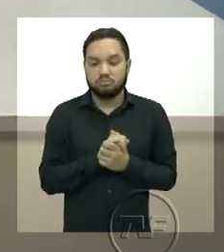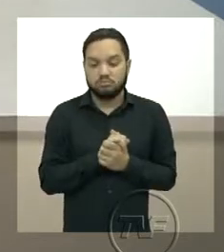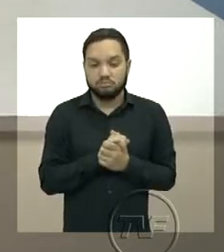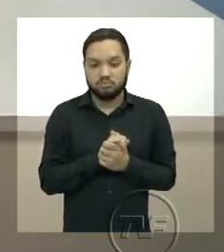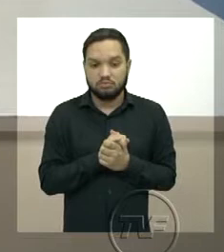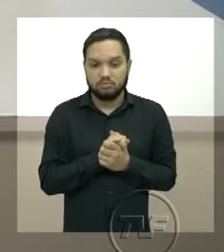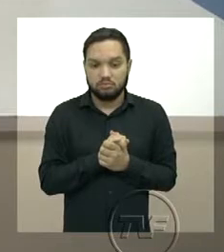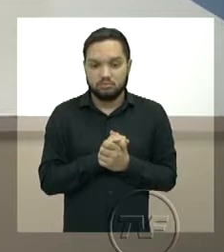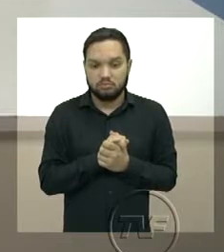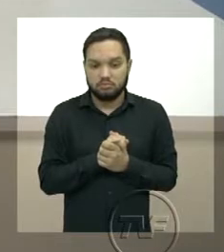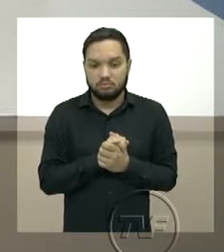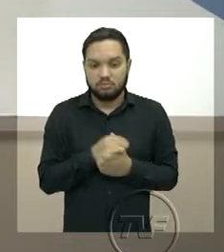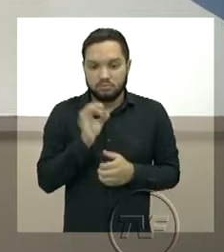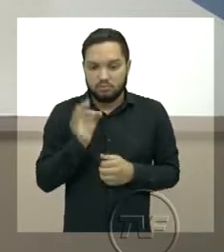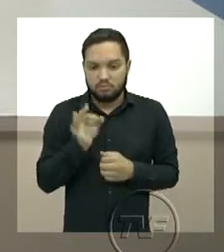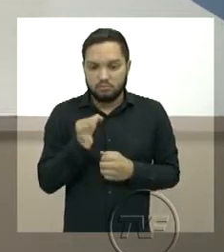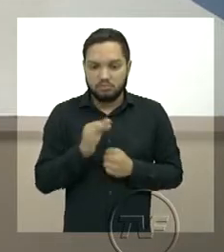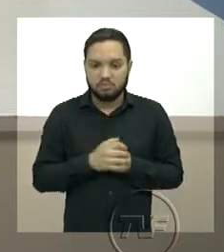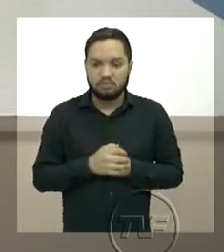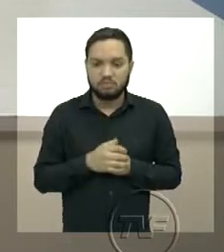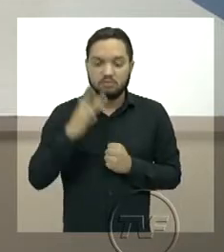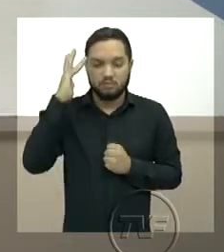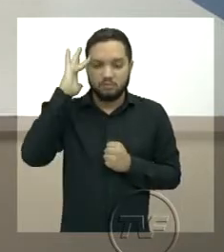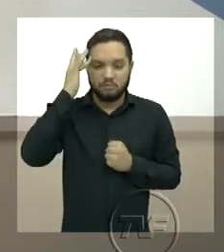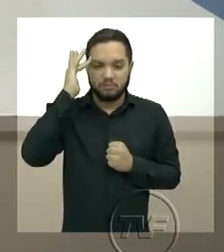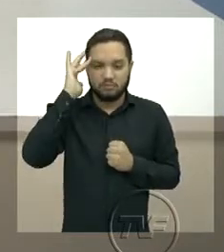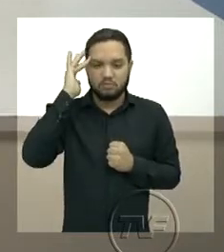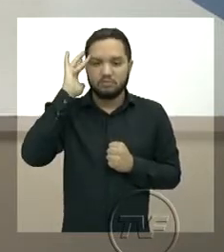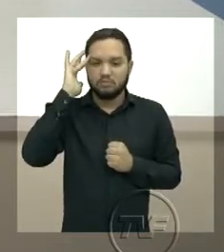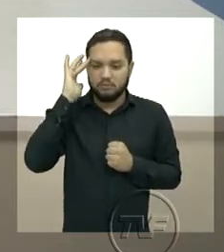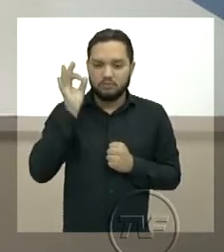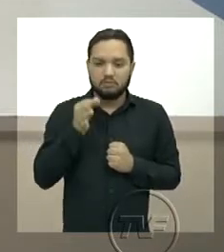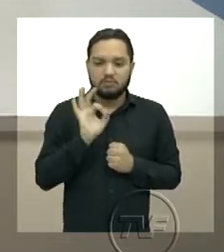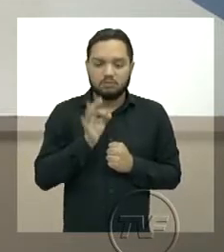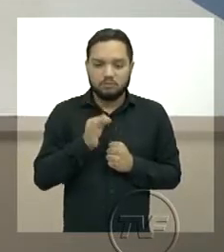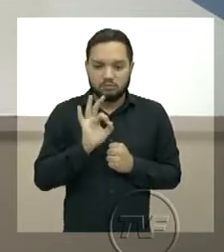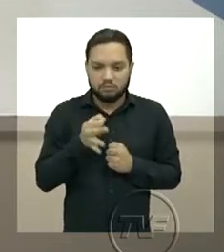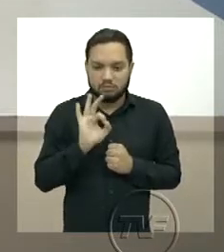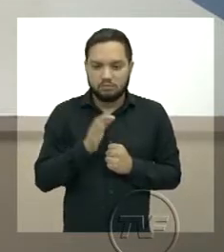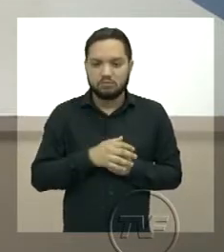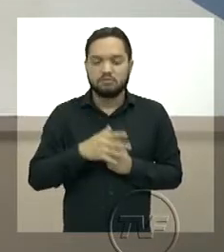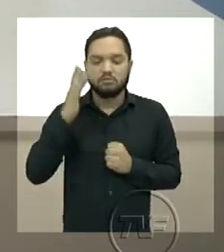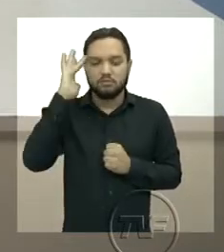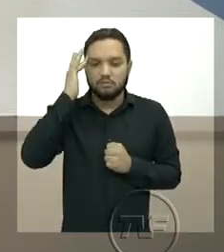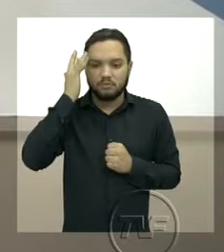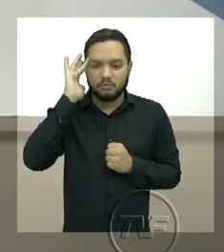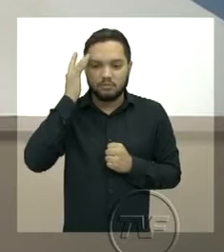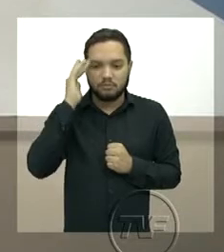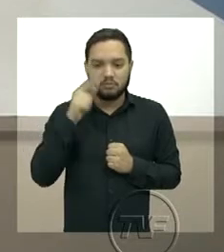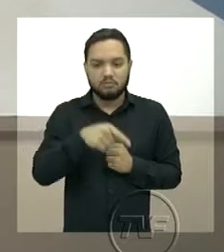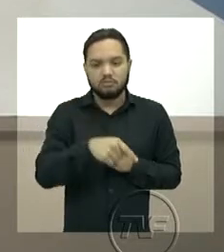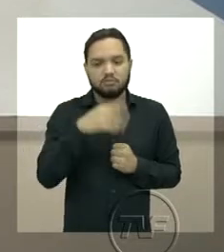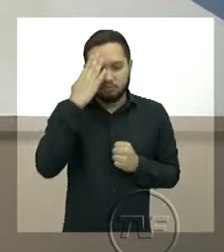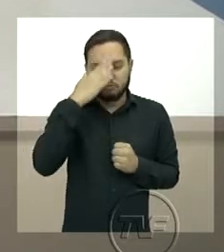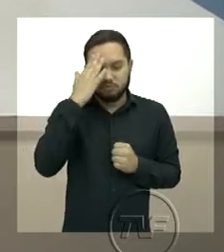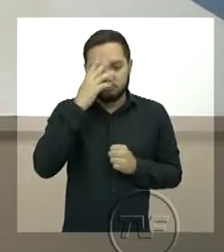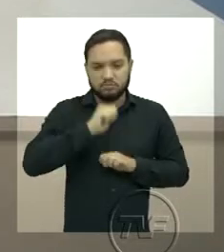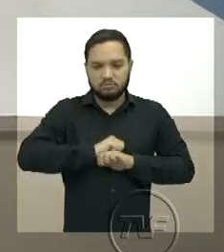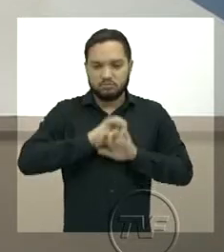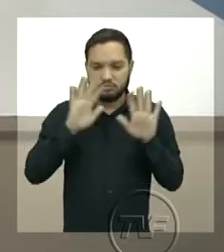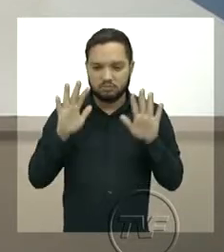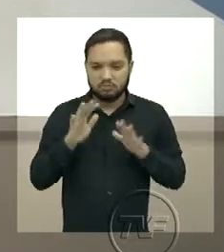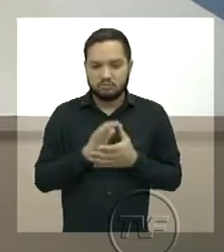o discurso sem dúvida. Eu acho de captação, de apoiadores. É por aí. Eu acho que você captou bem. Eu acho que,